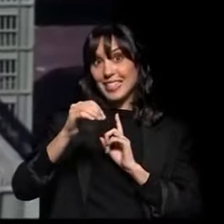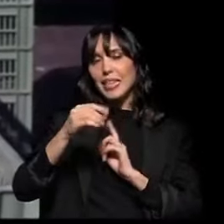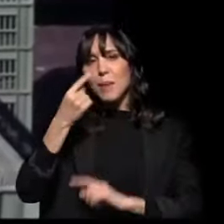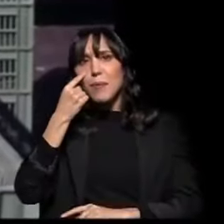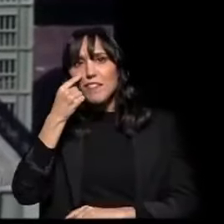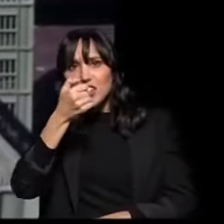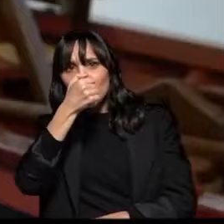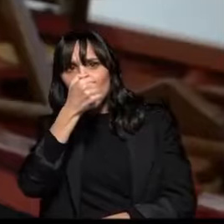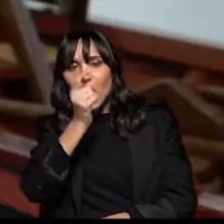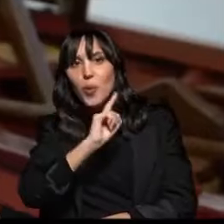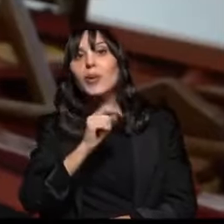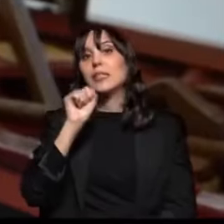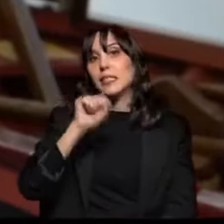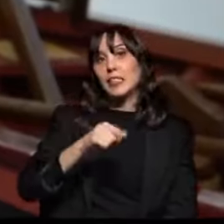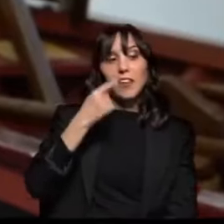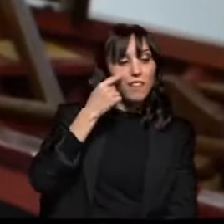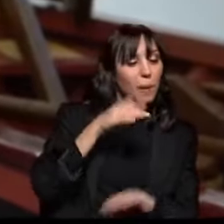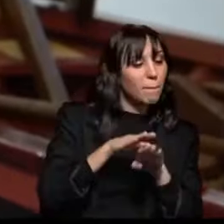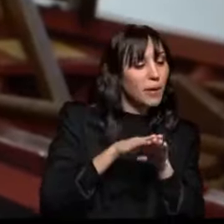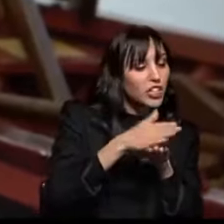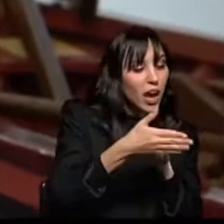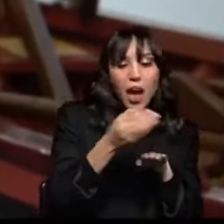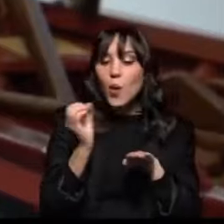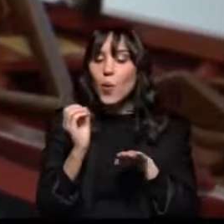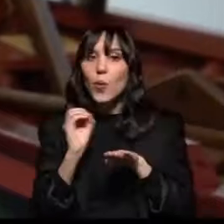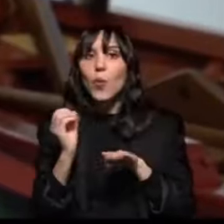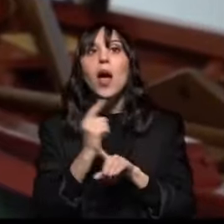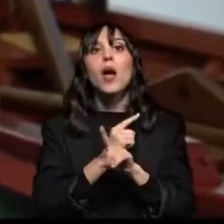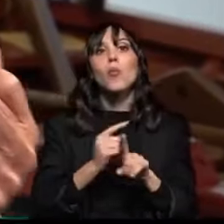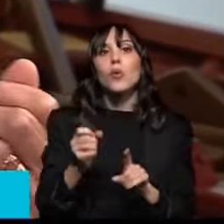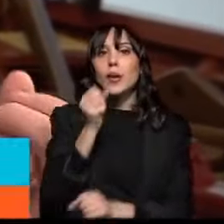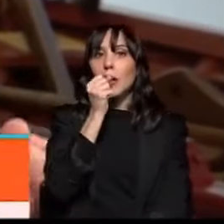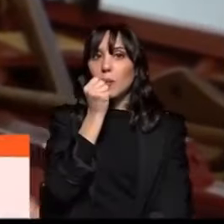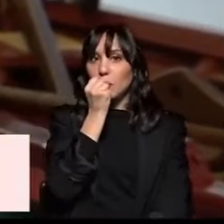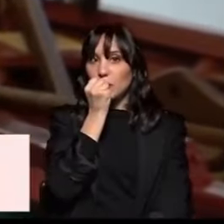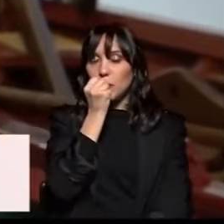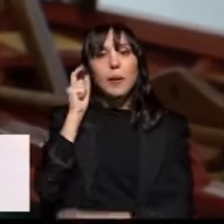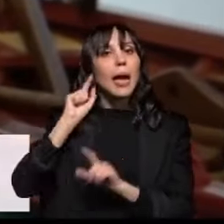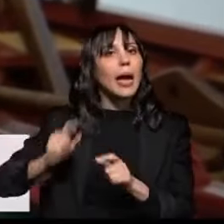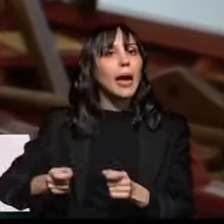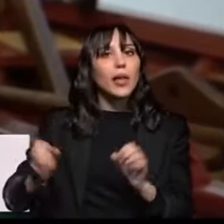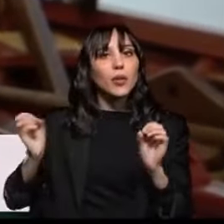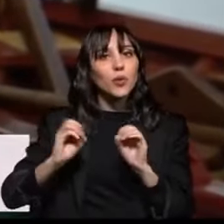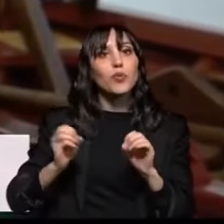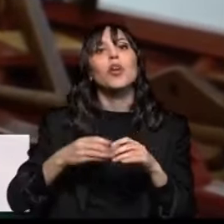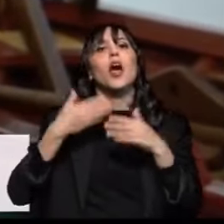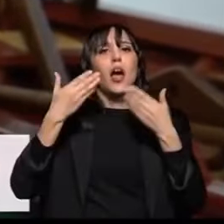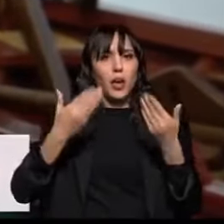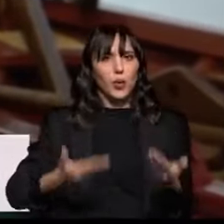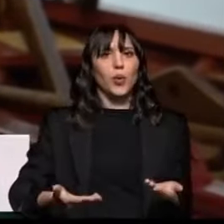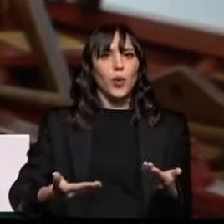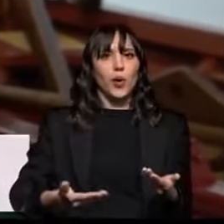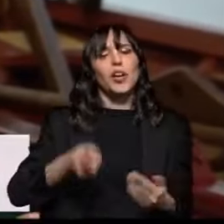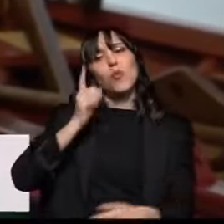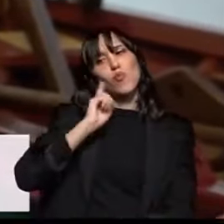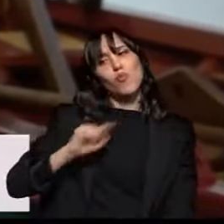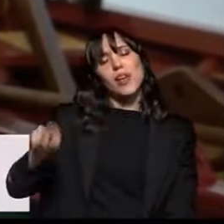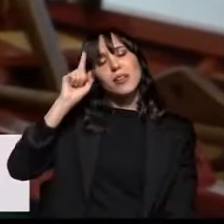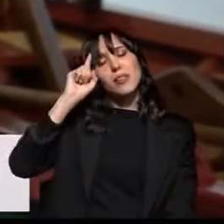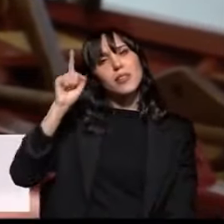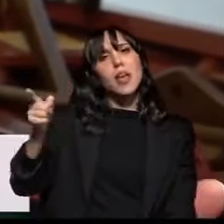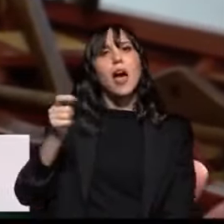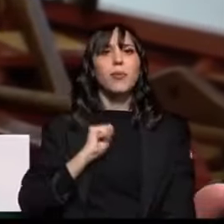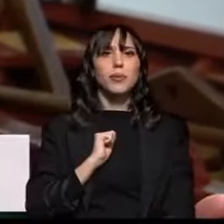ou não. Se trazia o peixe, não trazia o peixe. Porque não havia rádio para nos informar. Hoje a mulher do pescador, hein? Já sabe. Sabe tudo por a